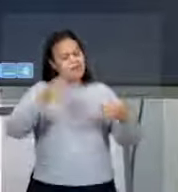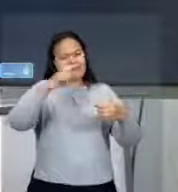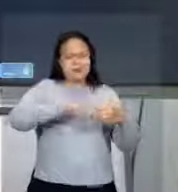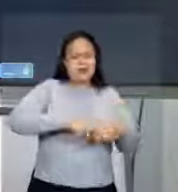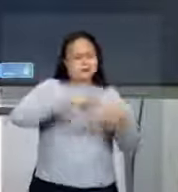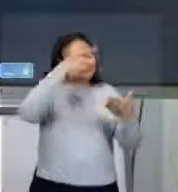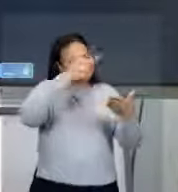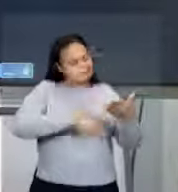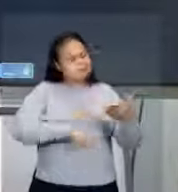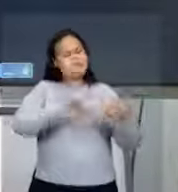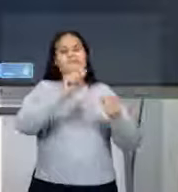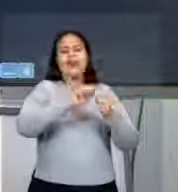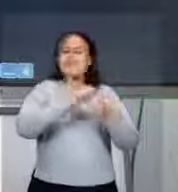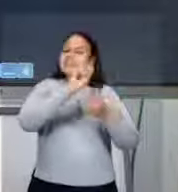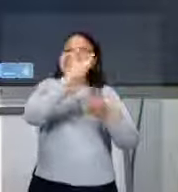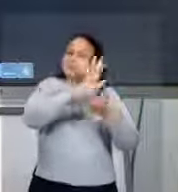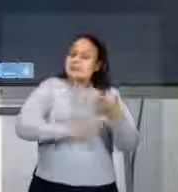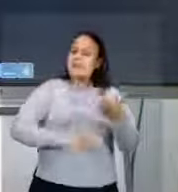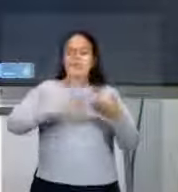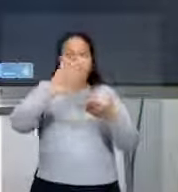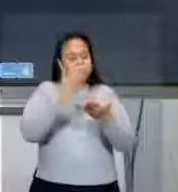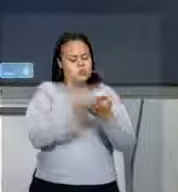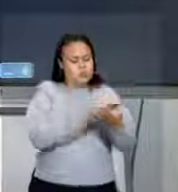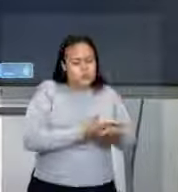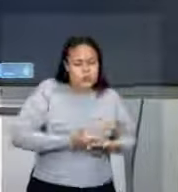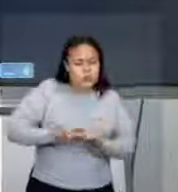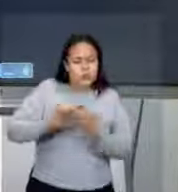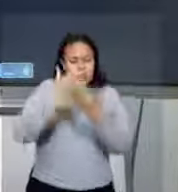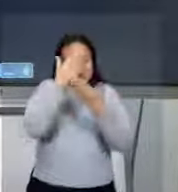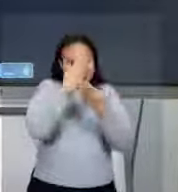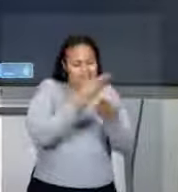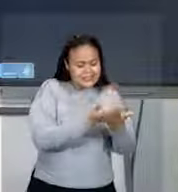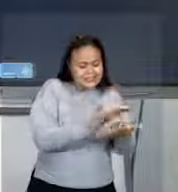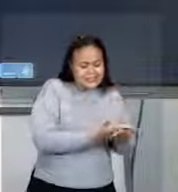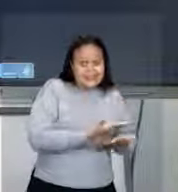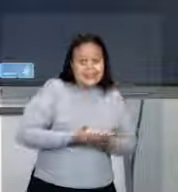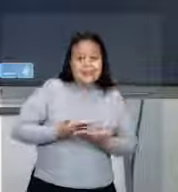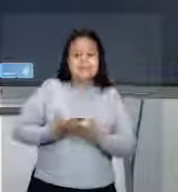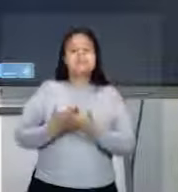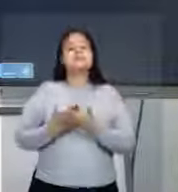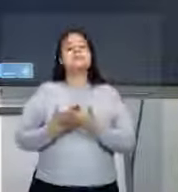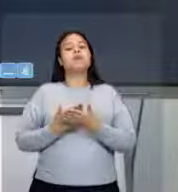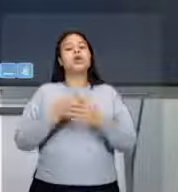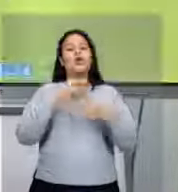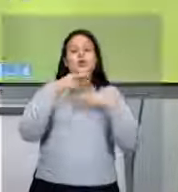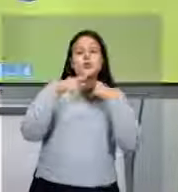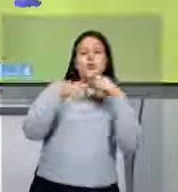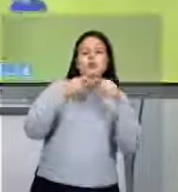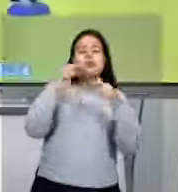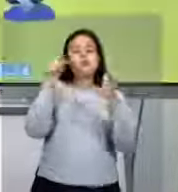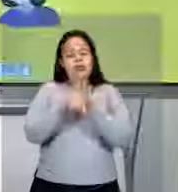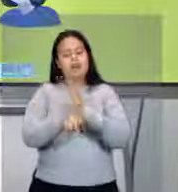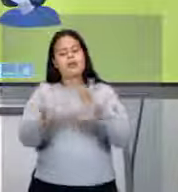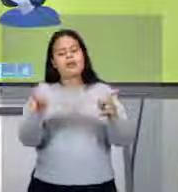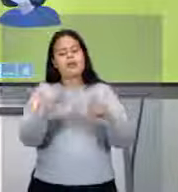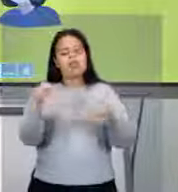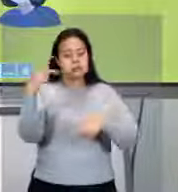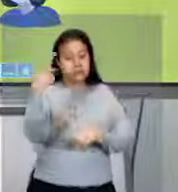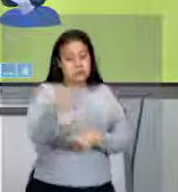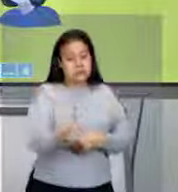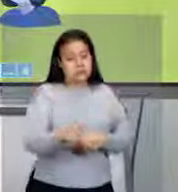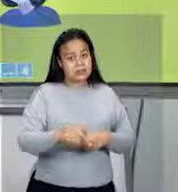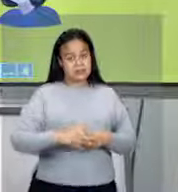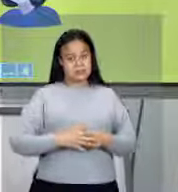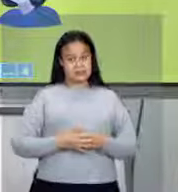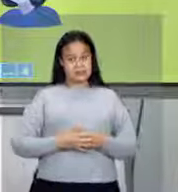faça os exercícios, estude, tire as dúvidas com seu professor. E na aula